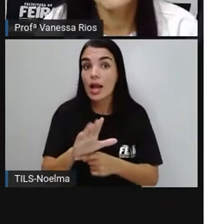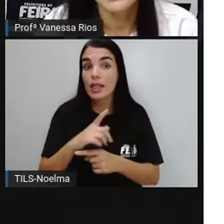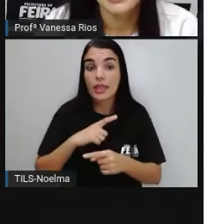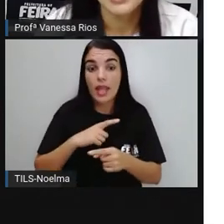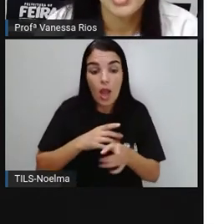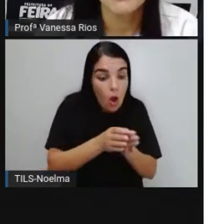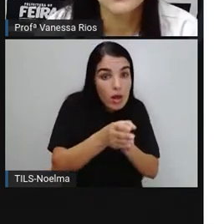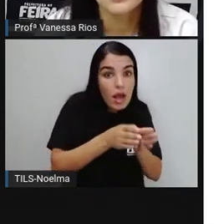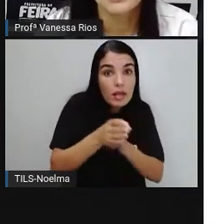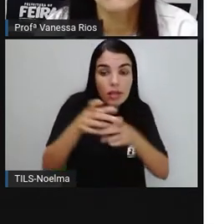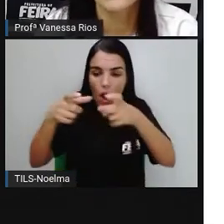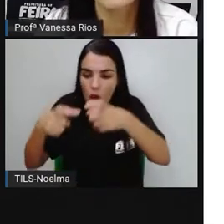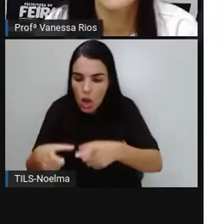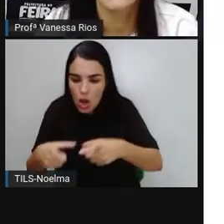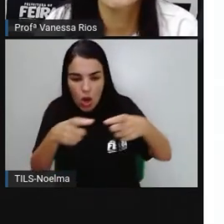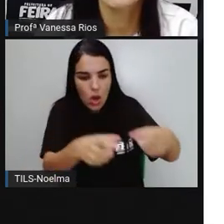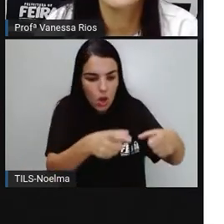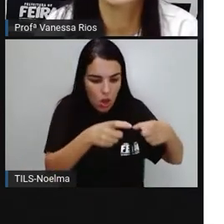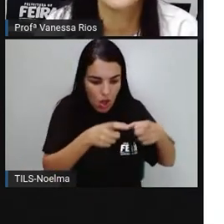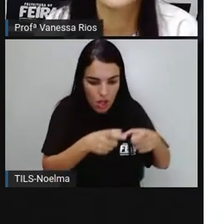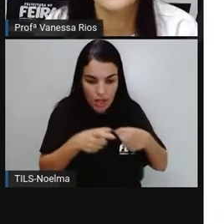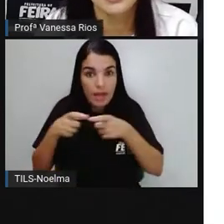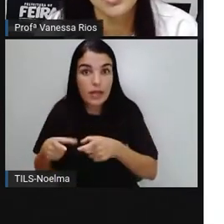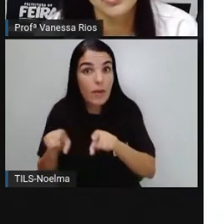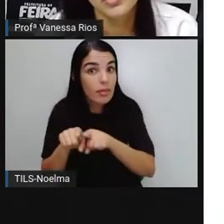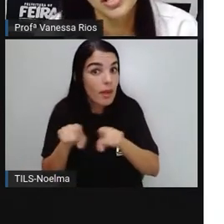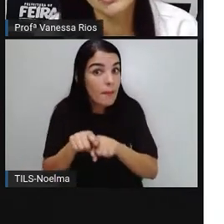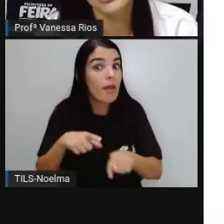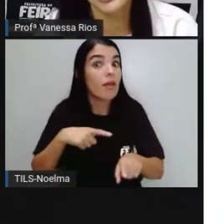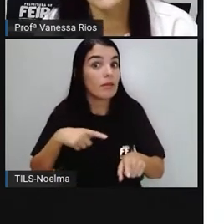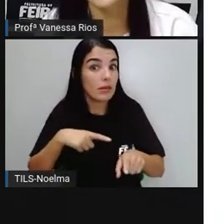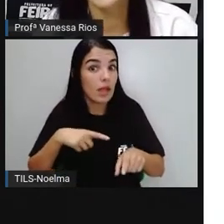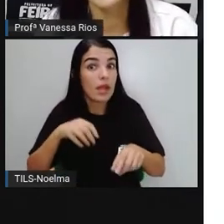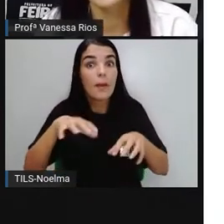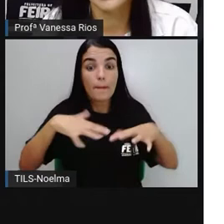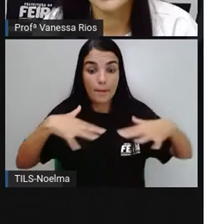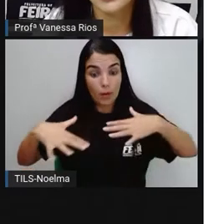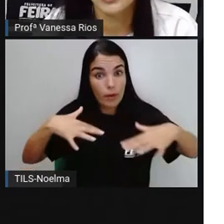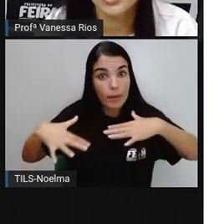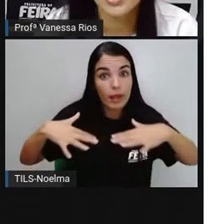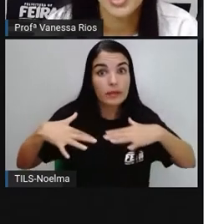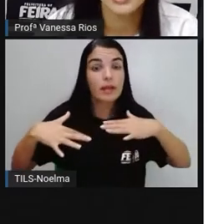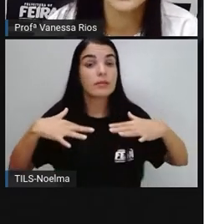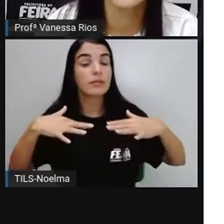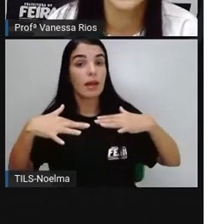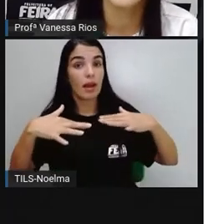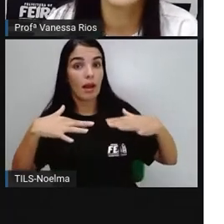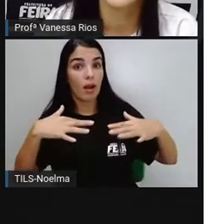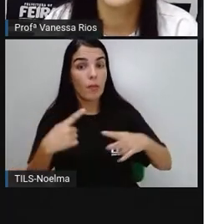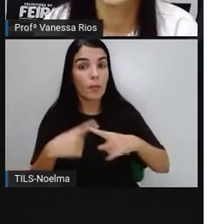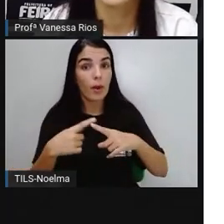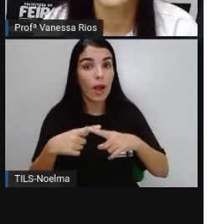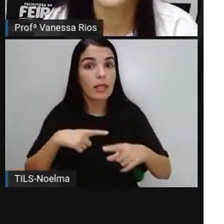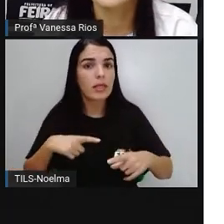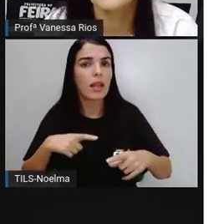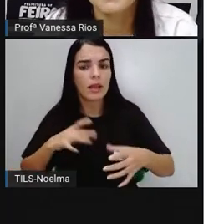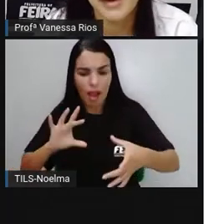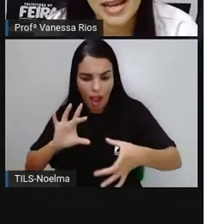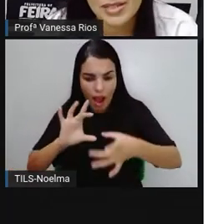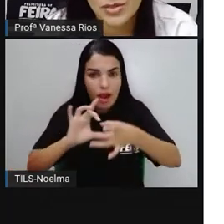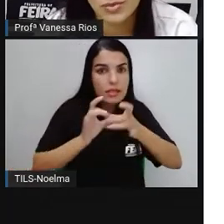têm também a função de movimentação, porque nos traz orientações relacionadas